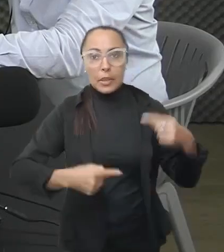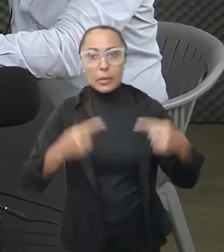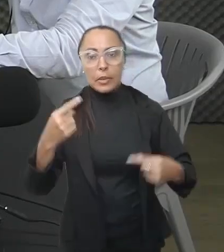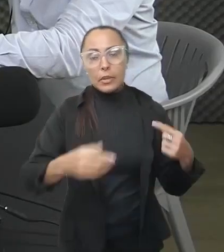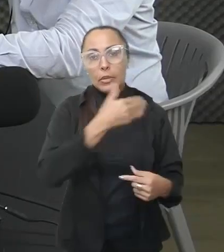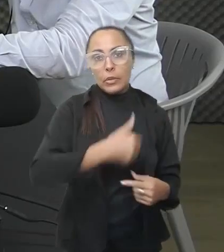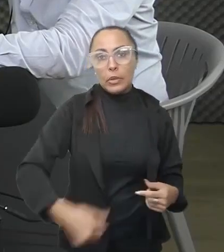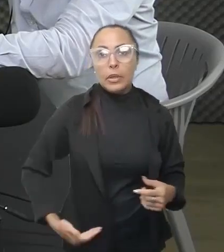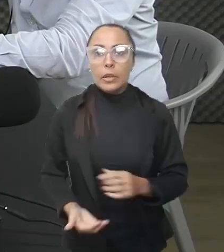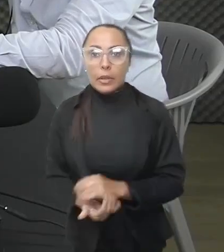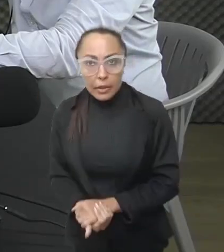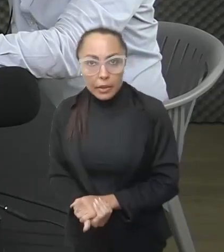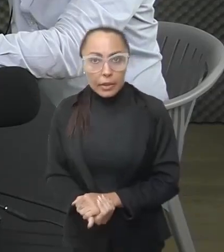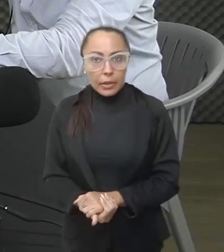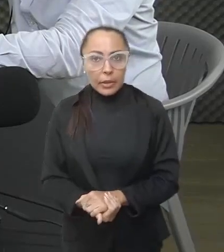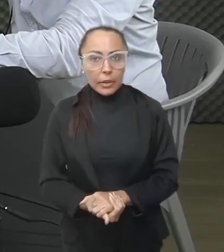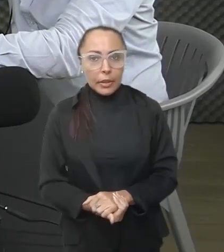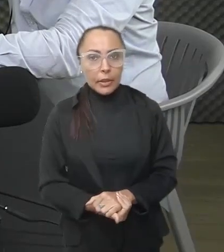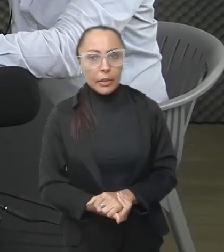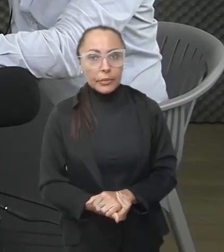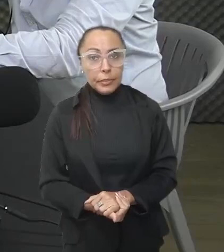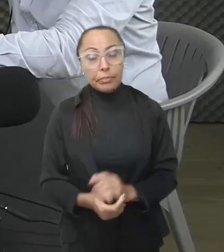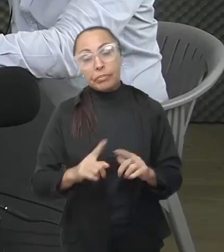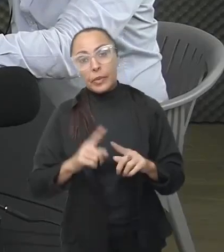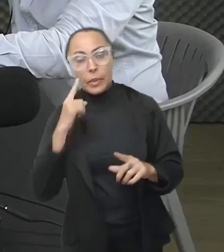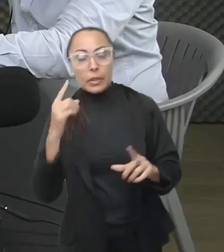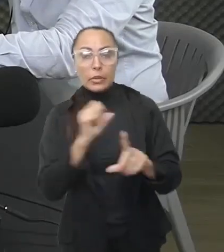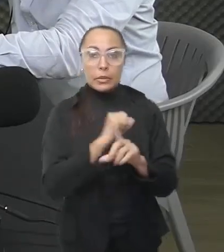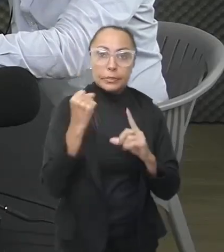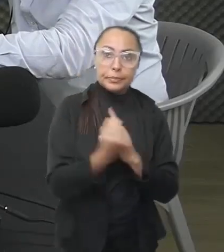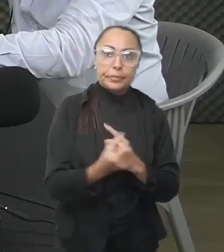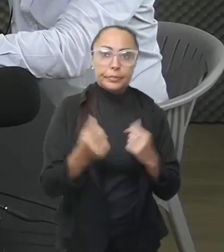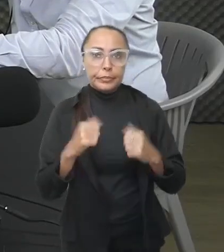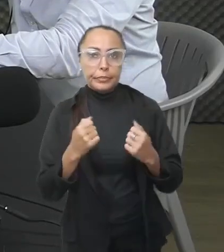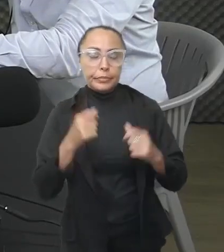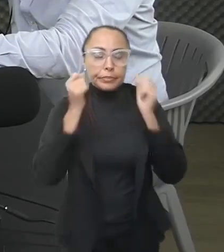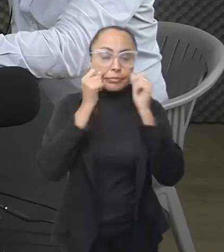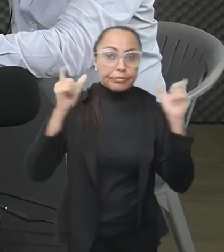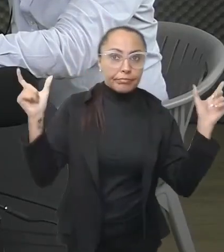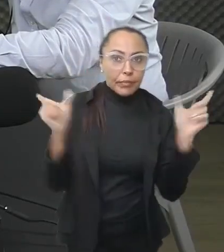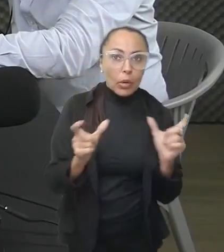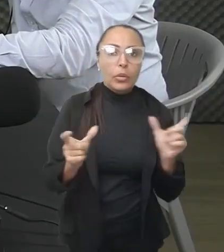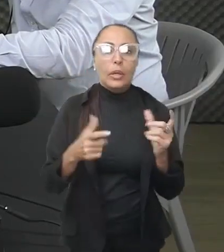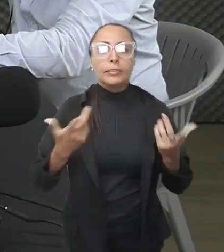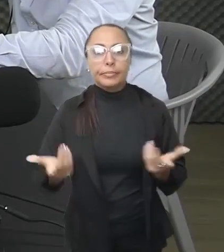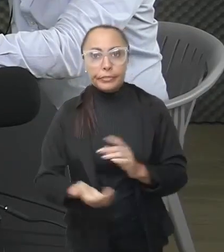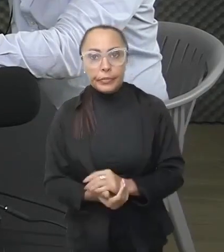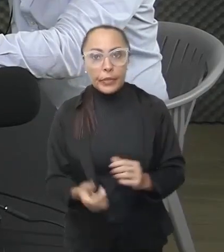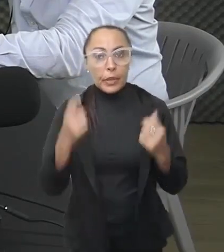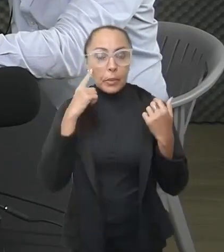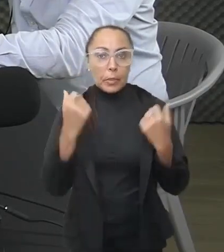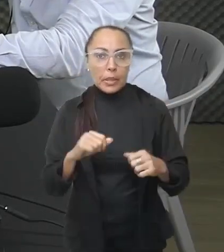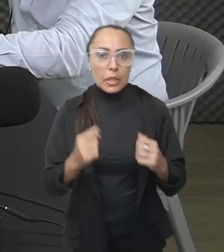governamental, mas a sociedade ela precisa acordar, ela precisa trazer para o seio